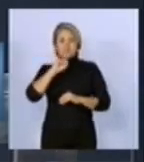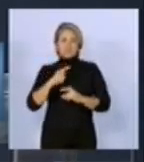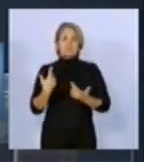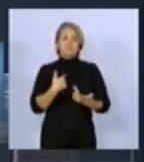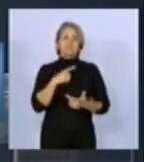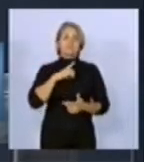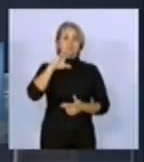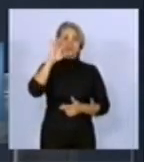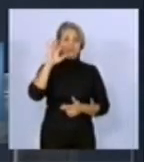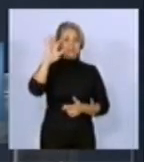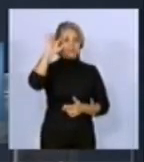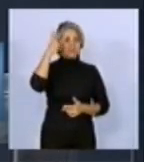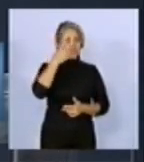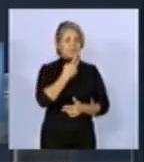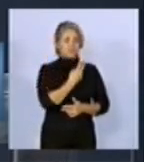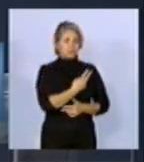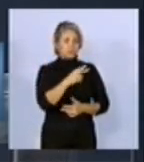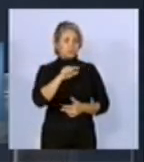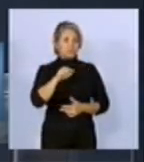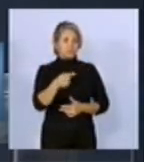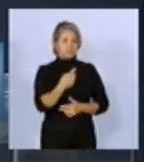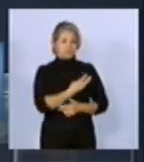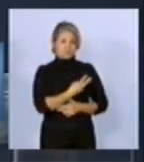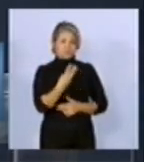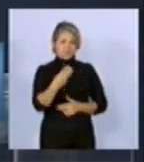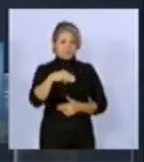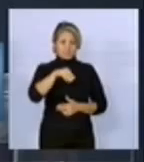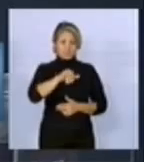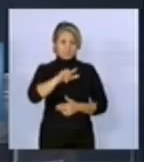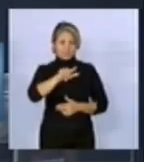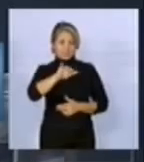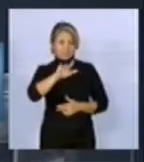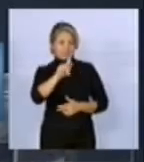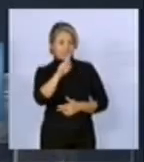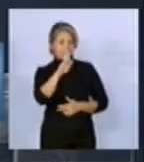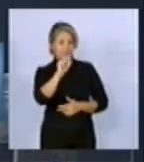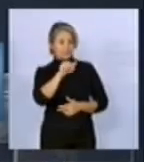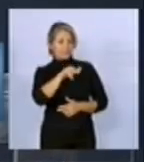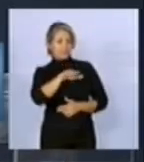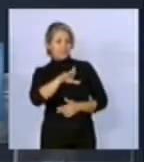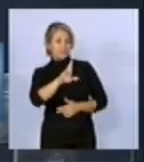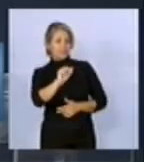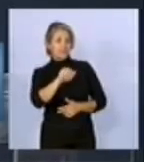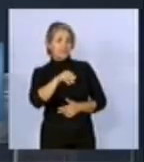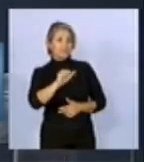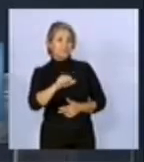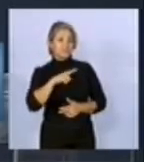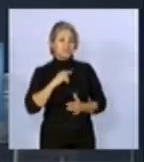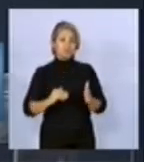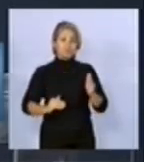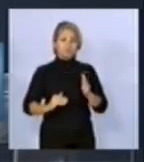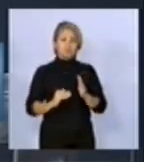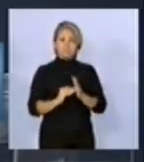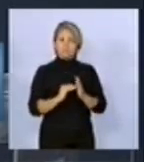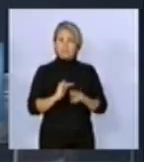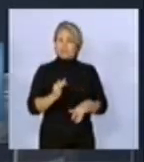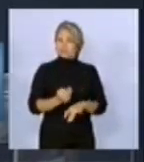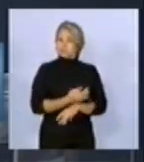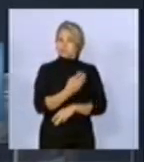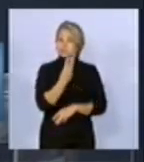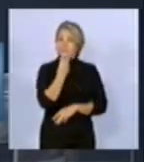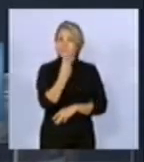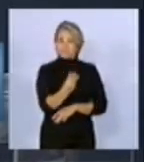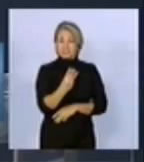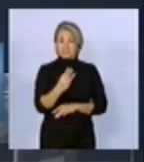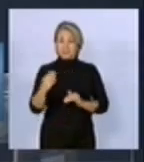aí de 2,3 MG por m c um limite de tolerância de três então nós recebemos aí um resultado